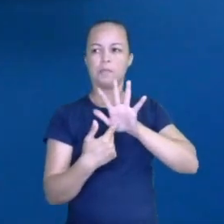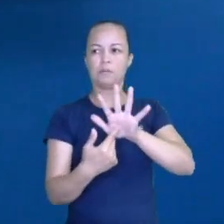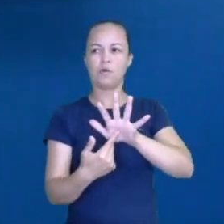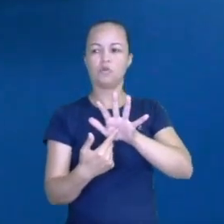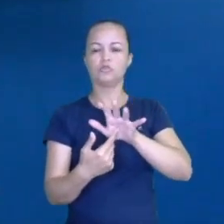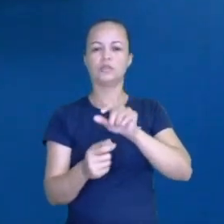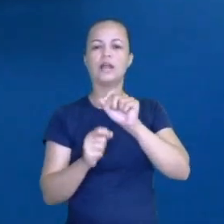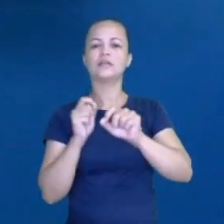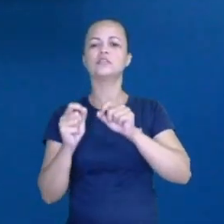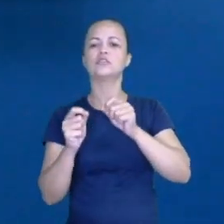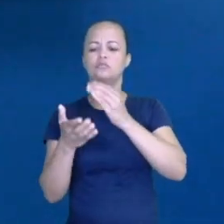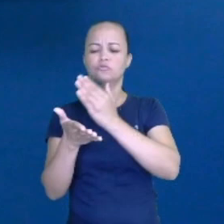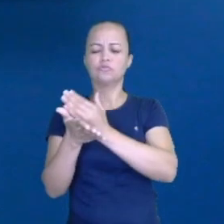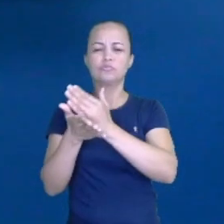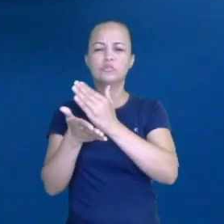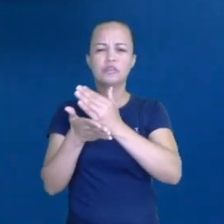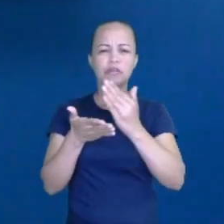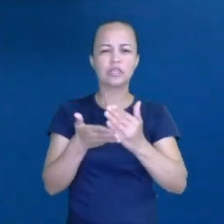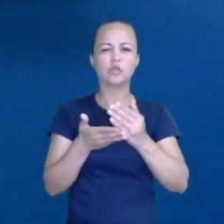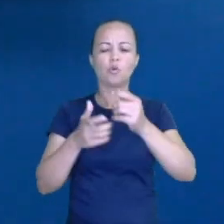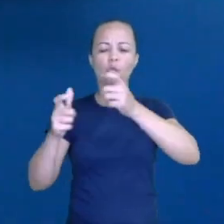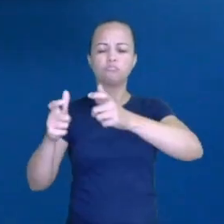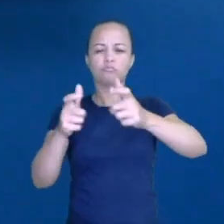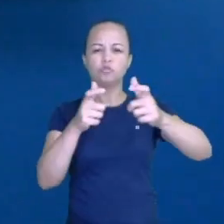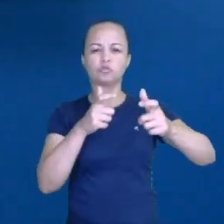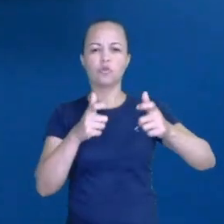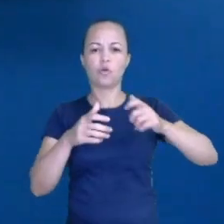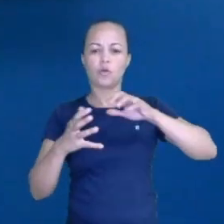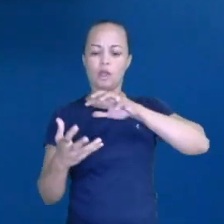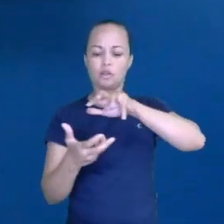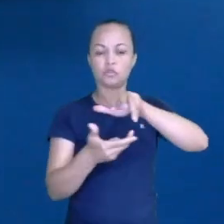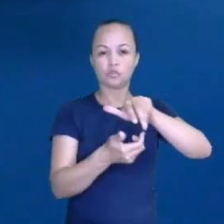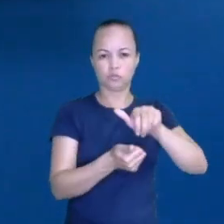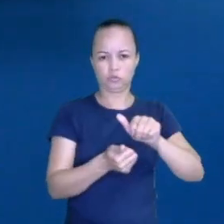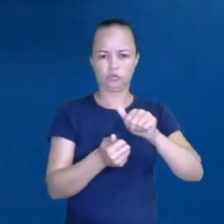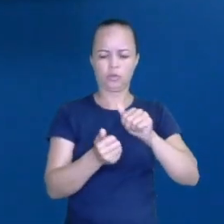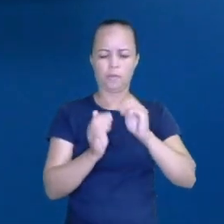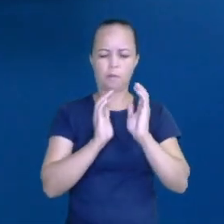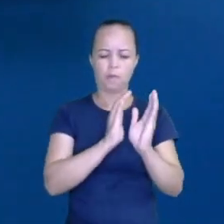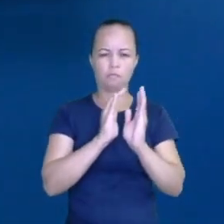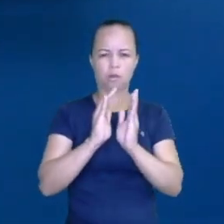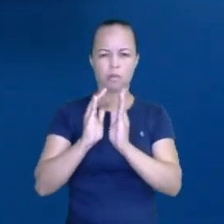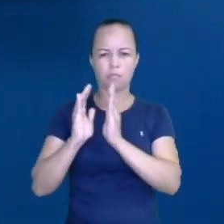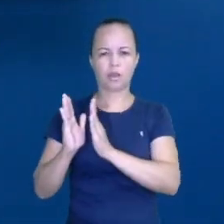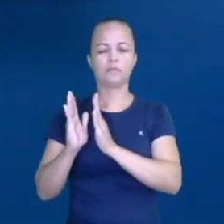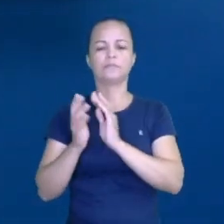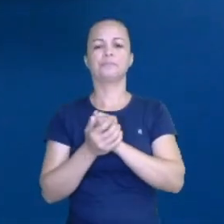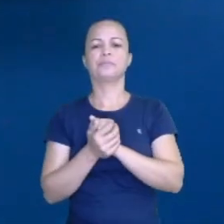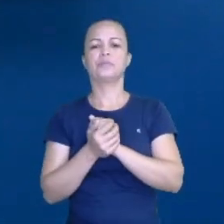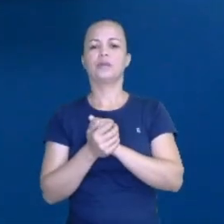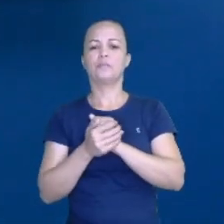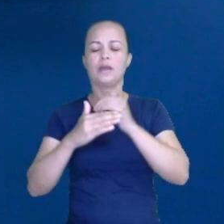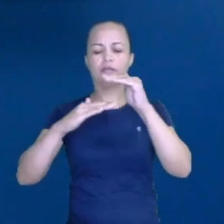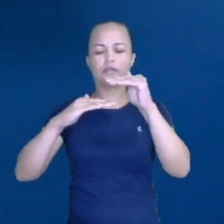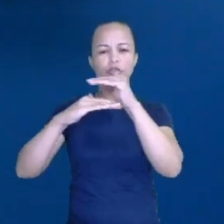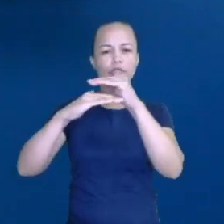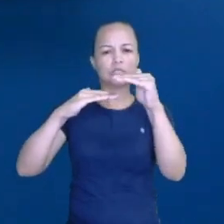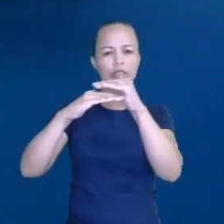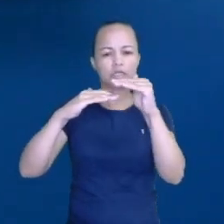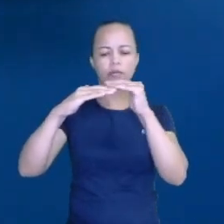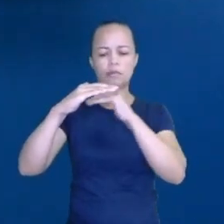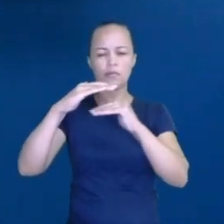divididinho todos os locais do mundo, tudo divididinho lá, A parte de cima e a parte de baixo, você vai ver que é